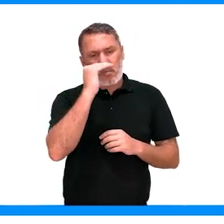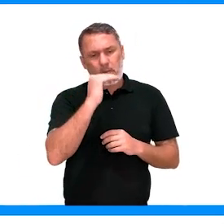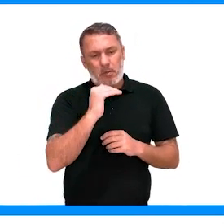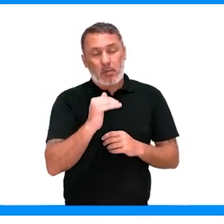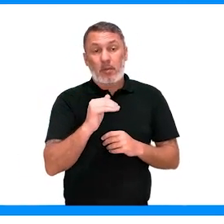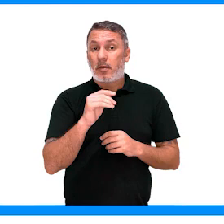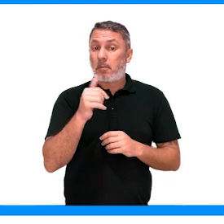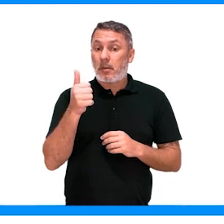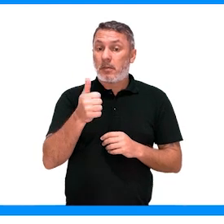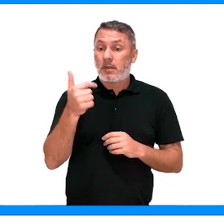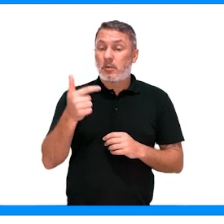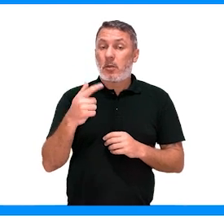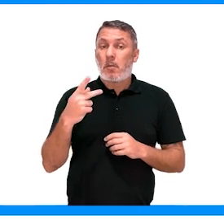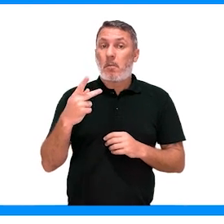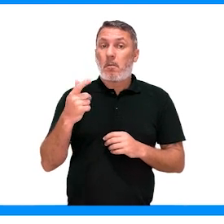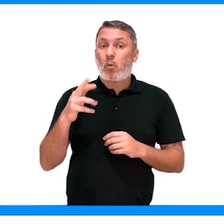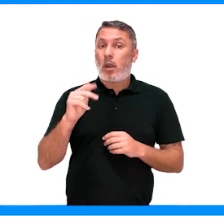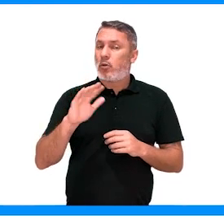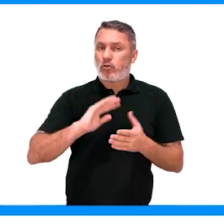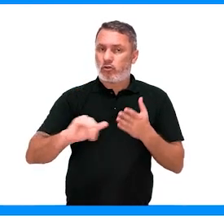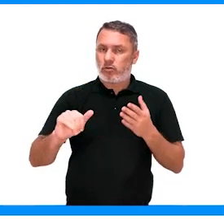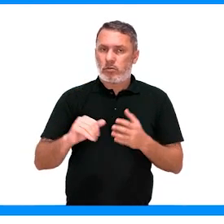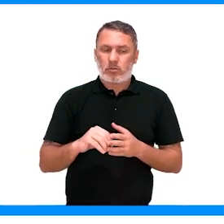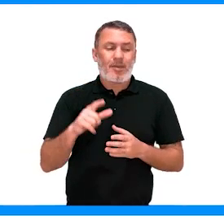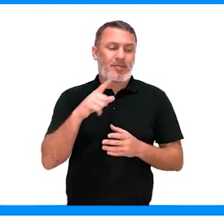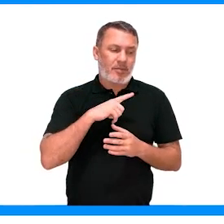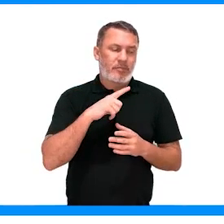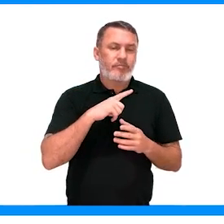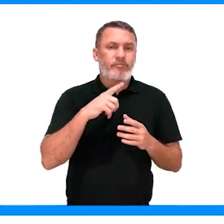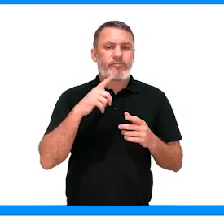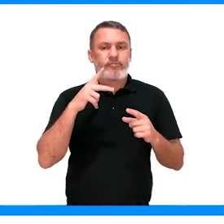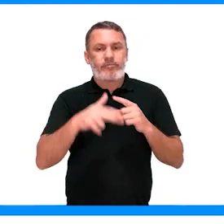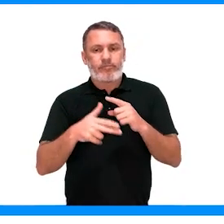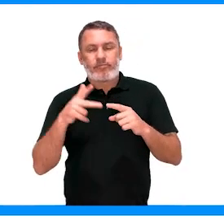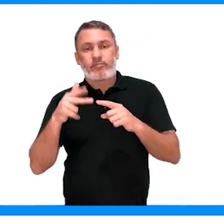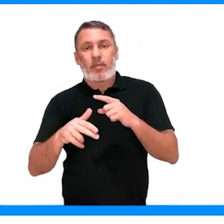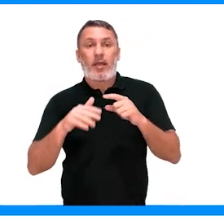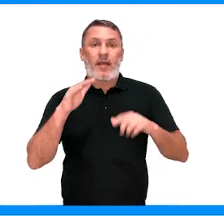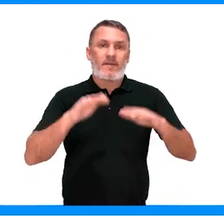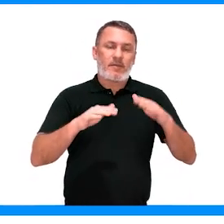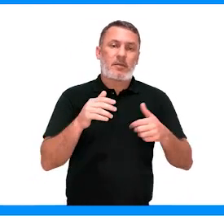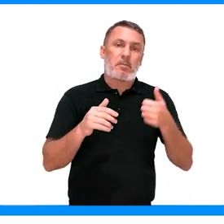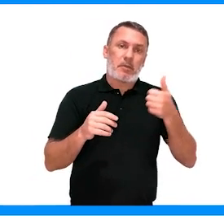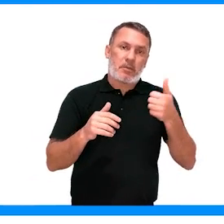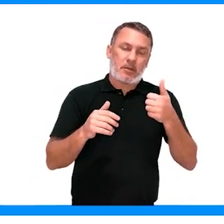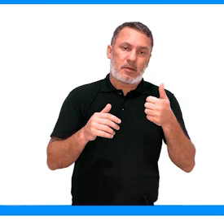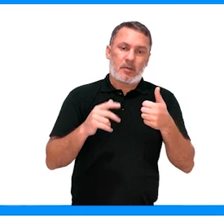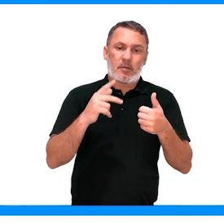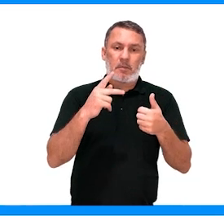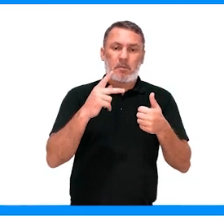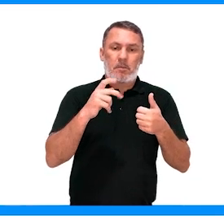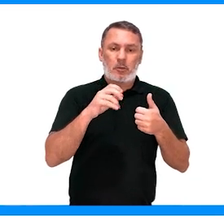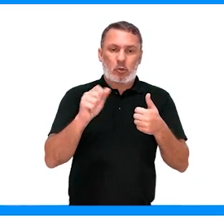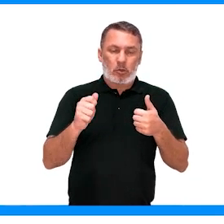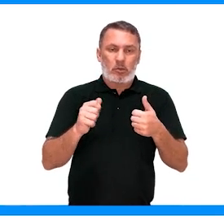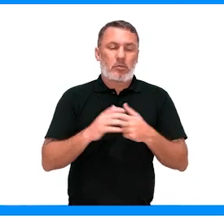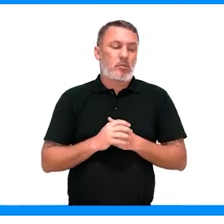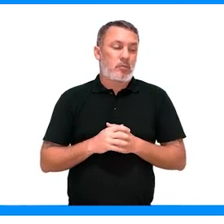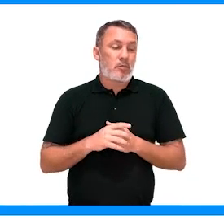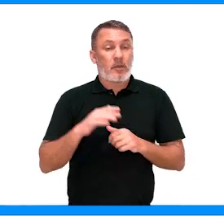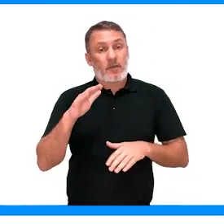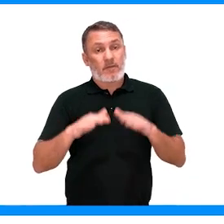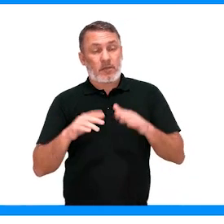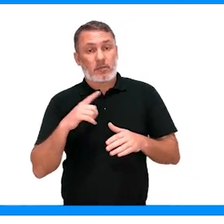do plural. O que acontece com os verbos irregulares? Eles vão sofrer irregularidade, às vezes só na primeira pessoa,